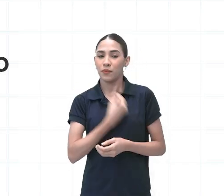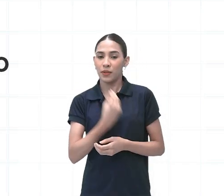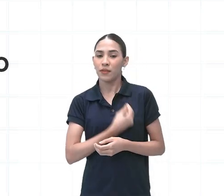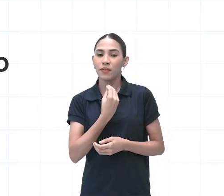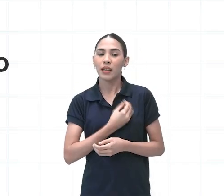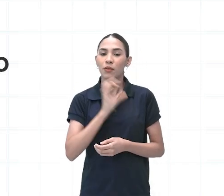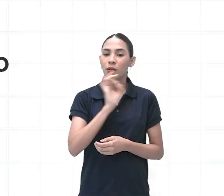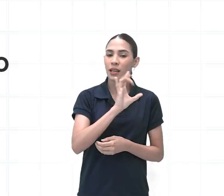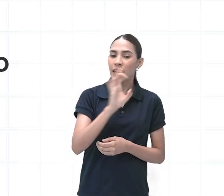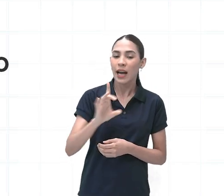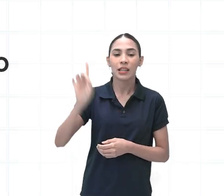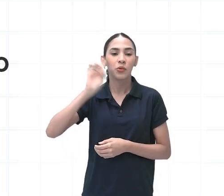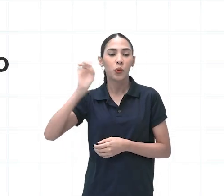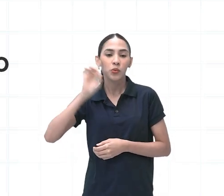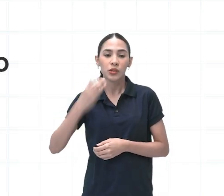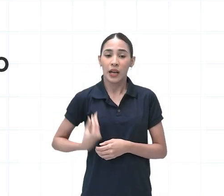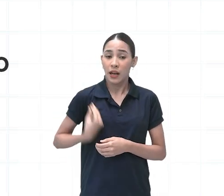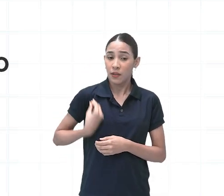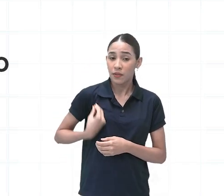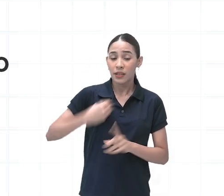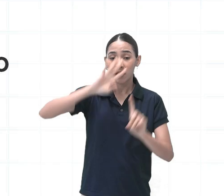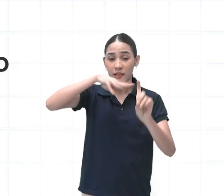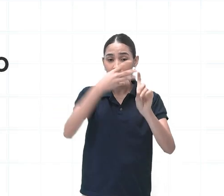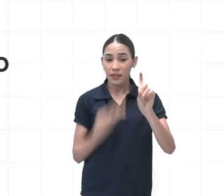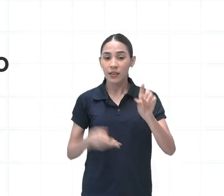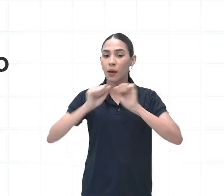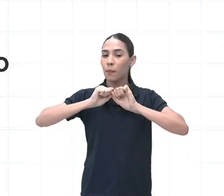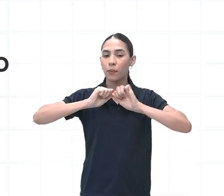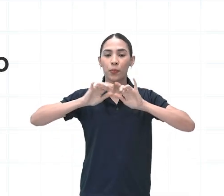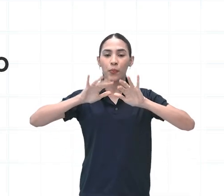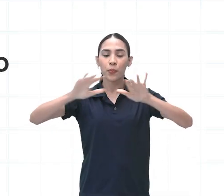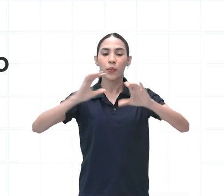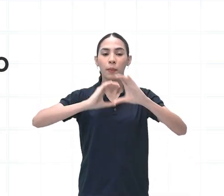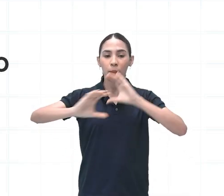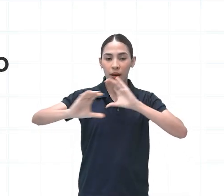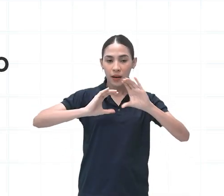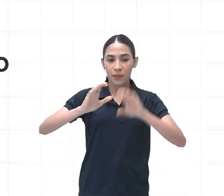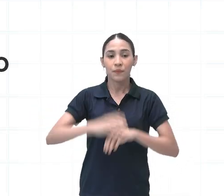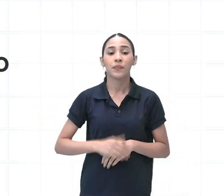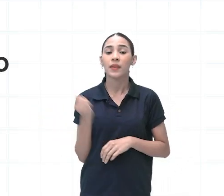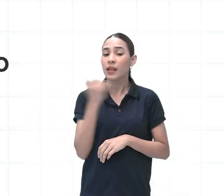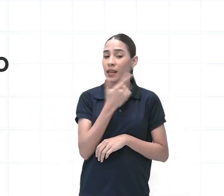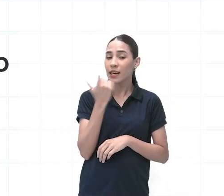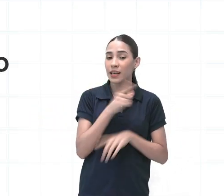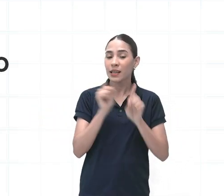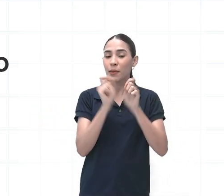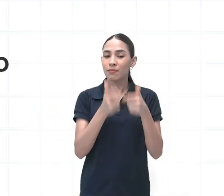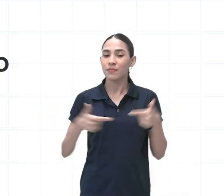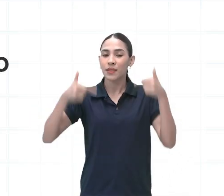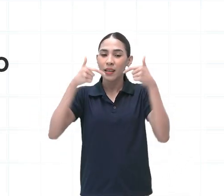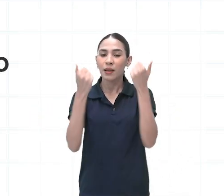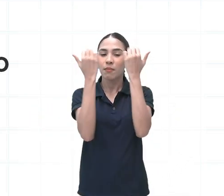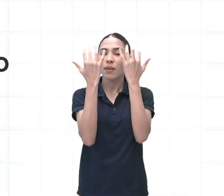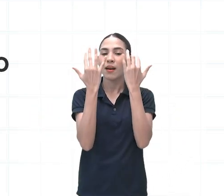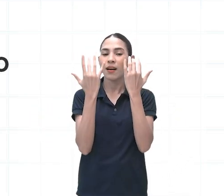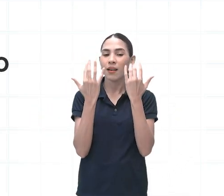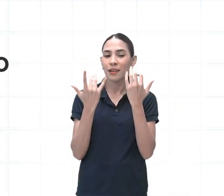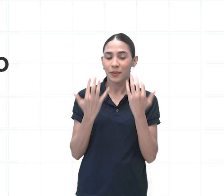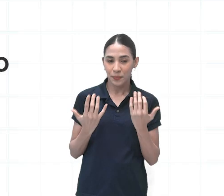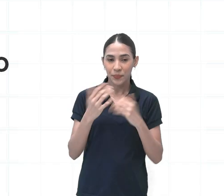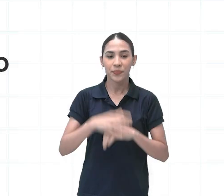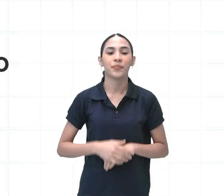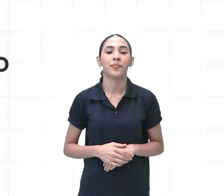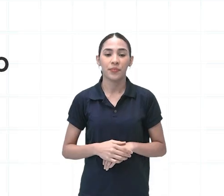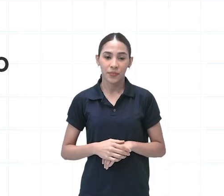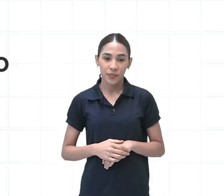vão momento, e em seu louvor hei de espalhar meu canto, e rir meu riso, e derramar meu